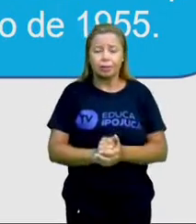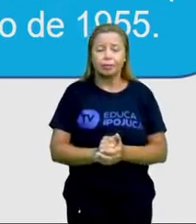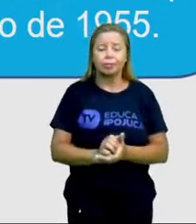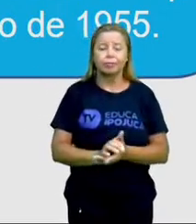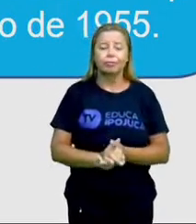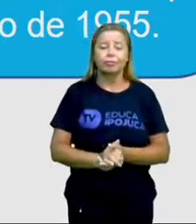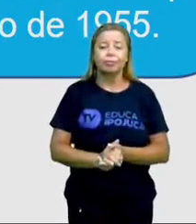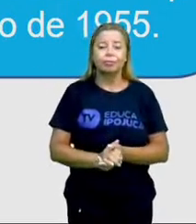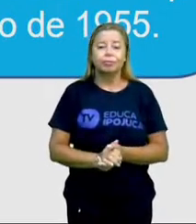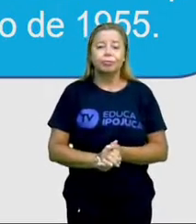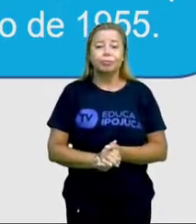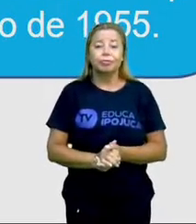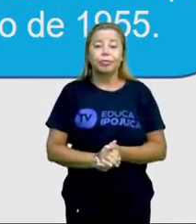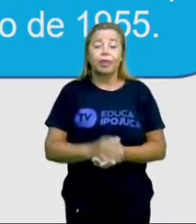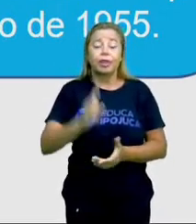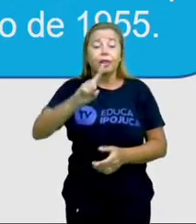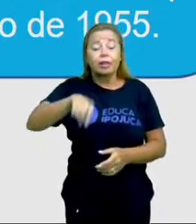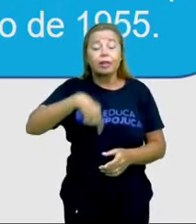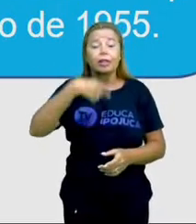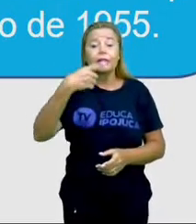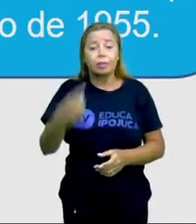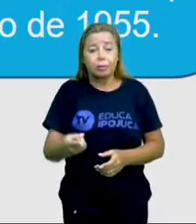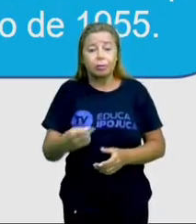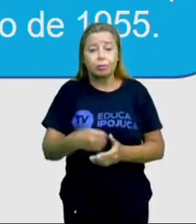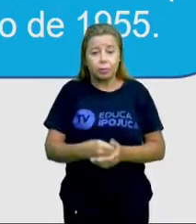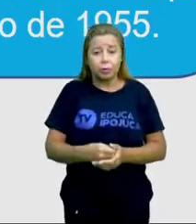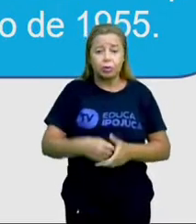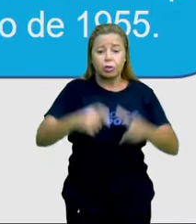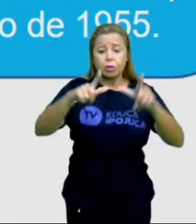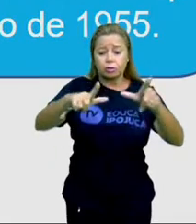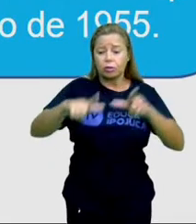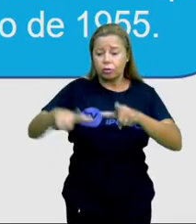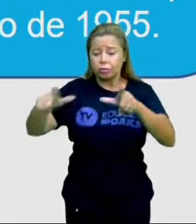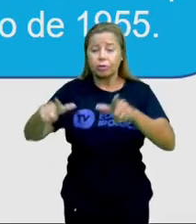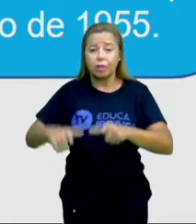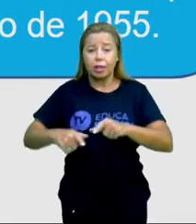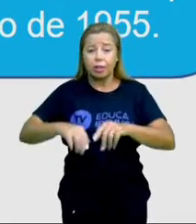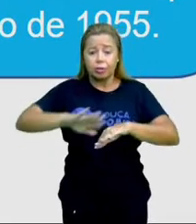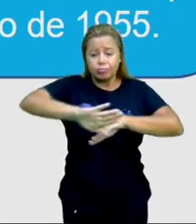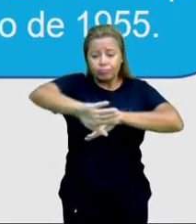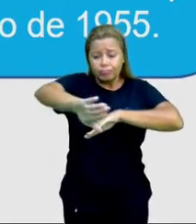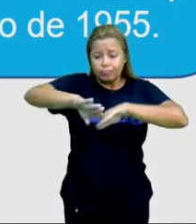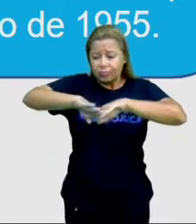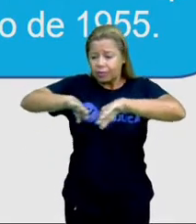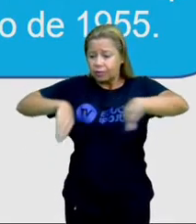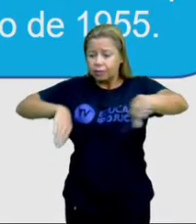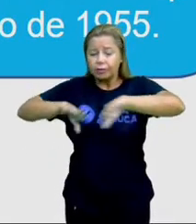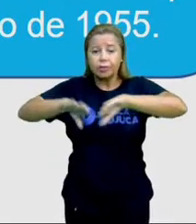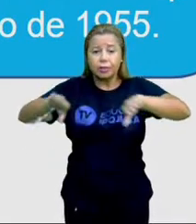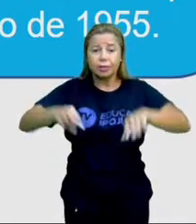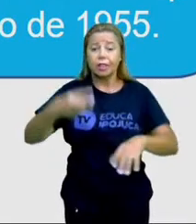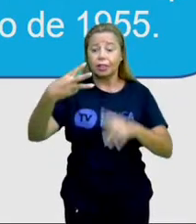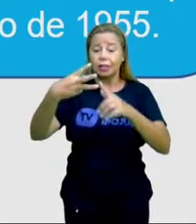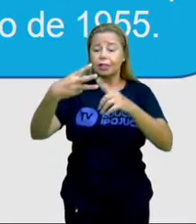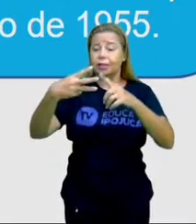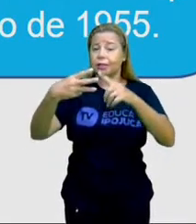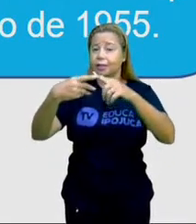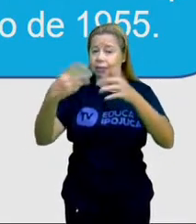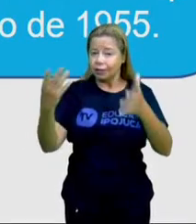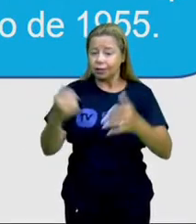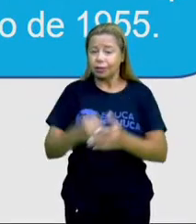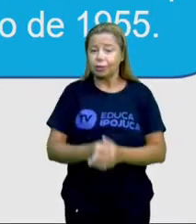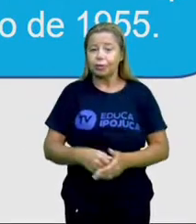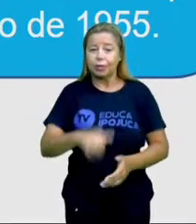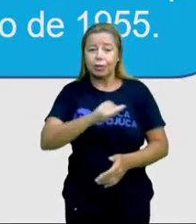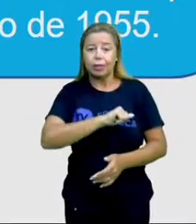Independente. E em seguida, suas terras foram divididas em três distritos, Ipojuca,